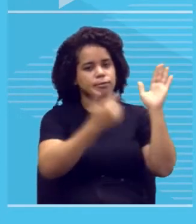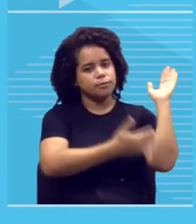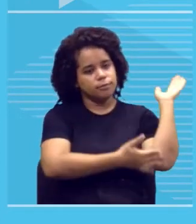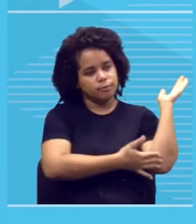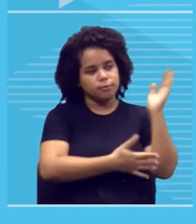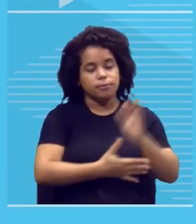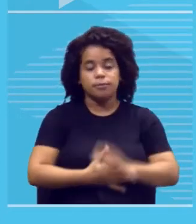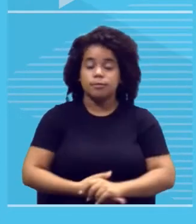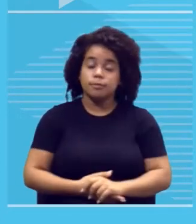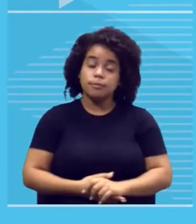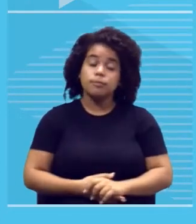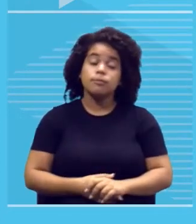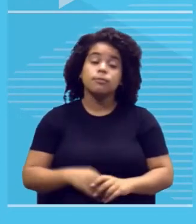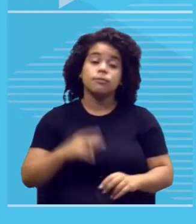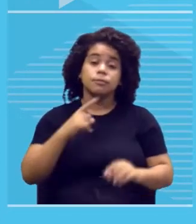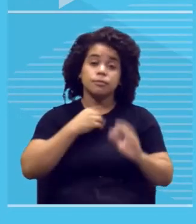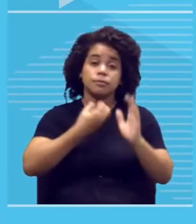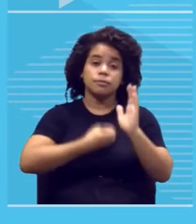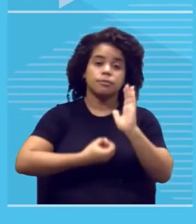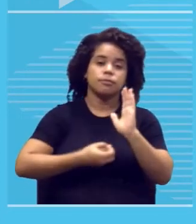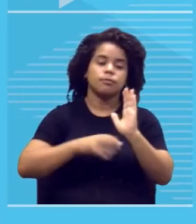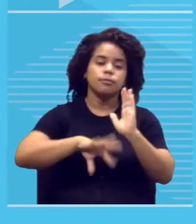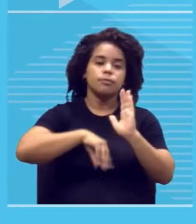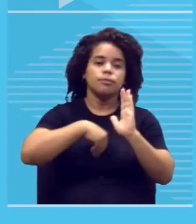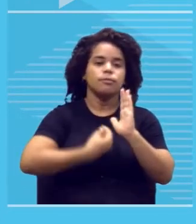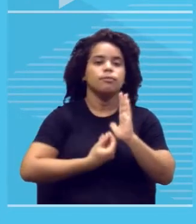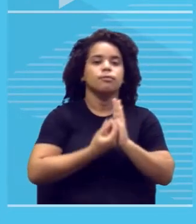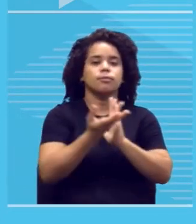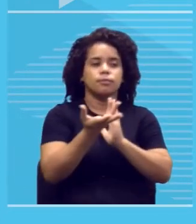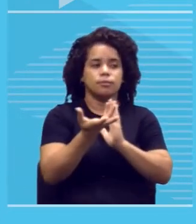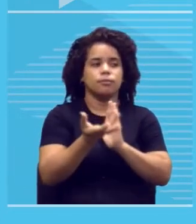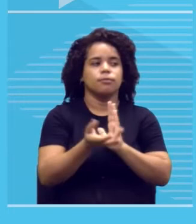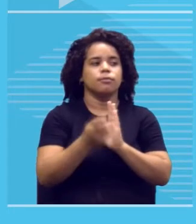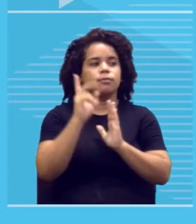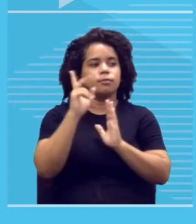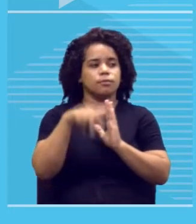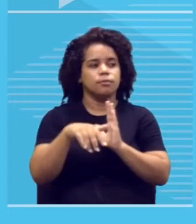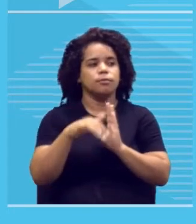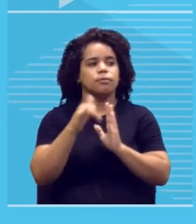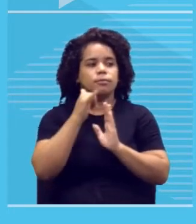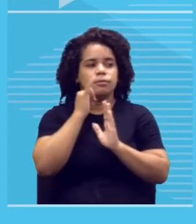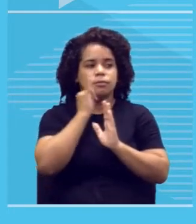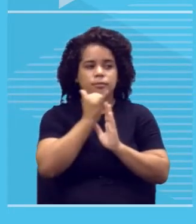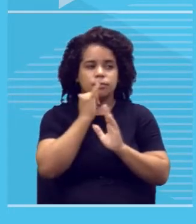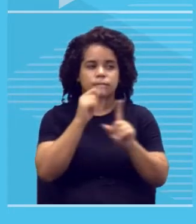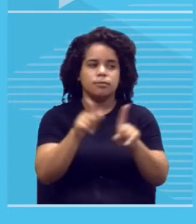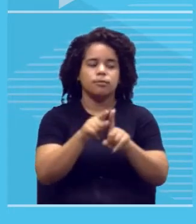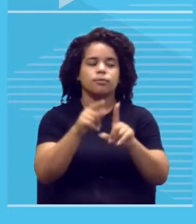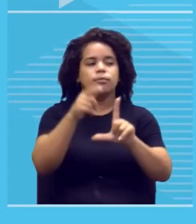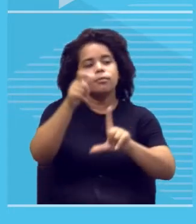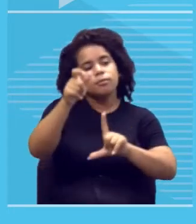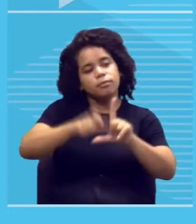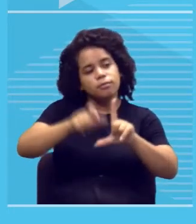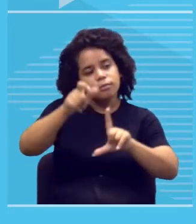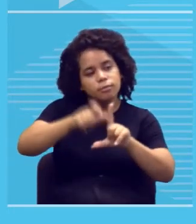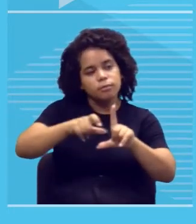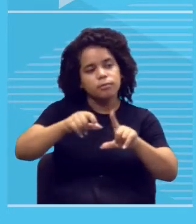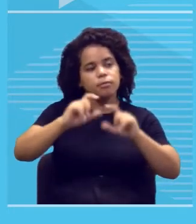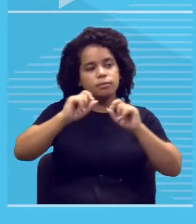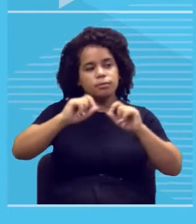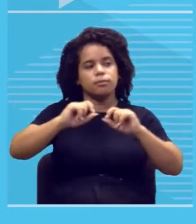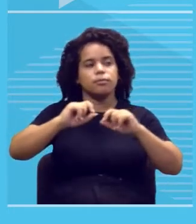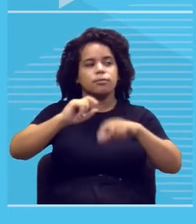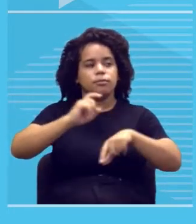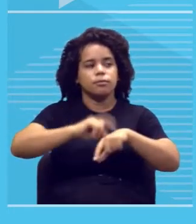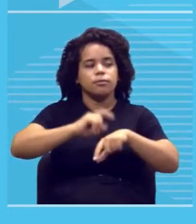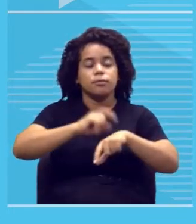então enquanto eu lírico é narrador e personagem enquanto a ação e o tempo da peça não precisam ser